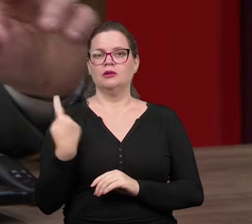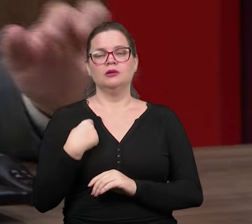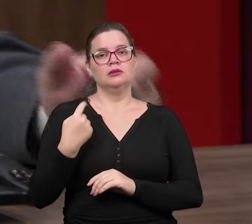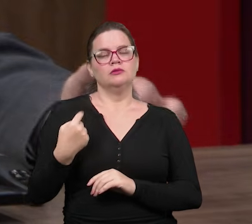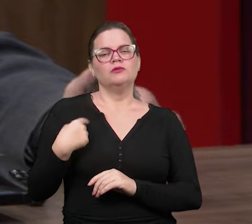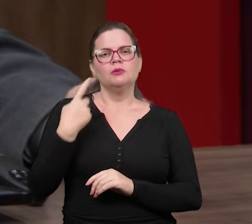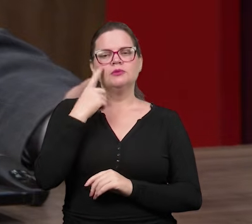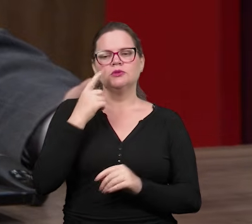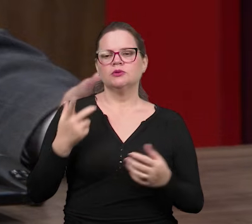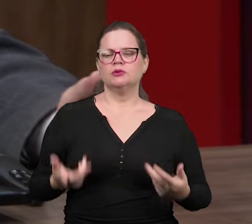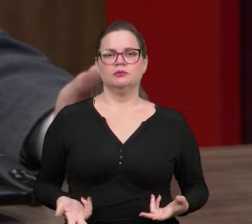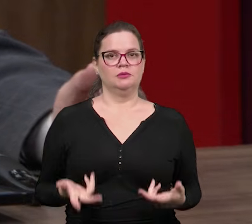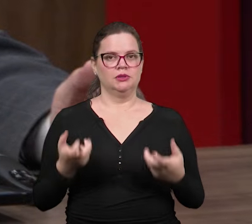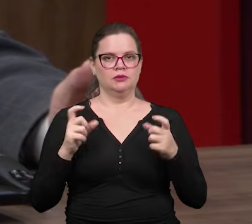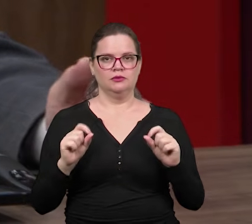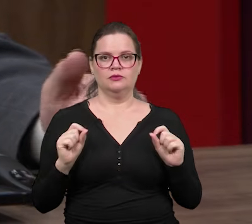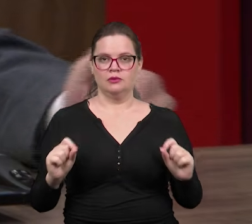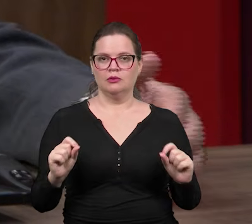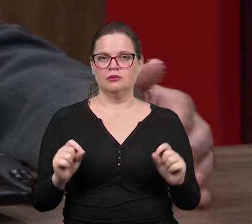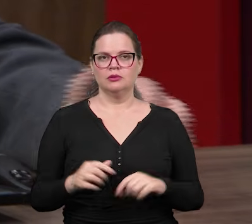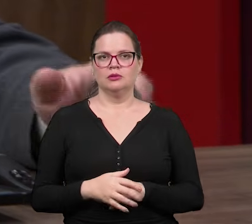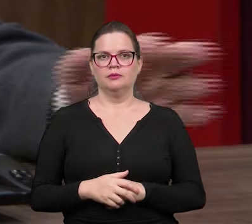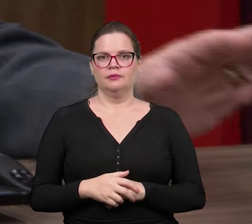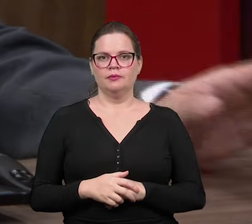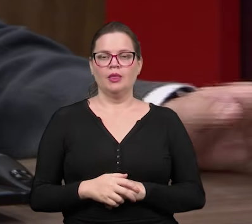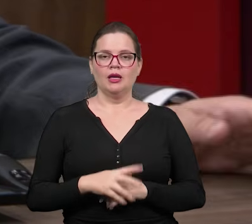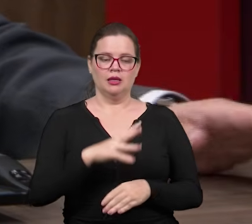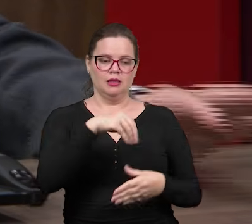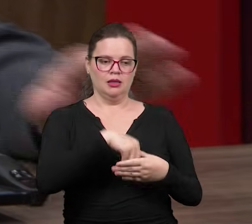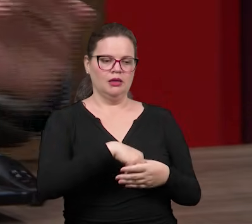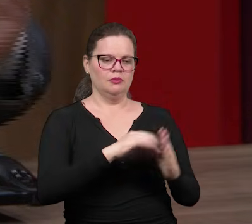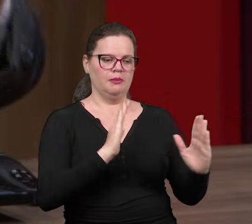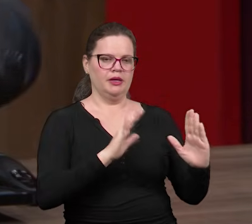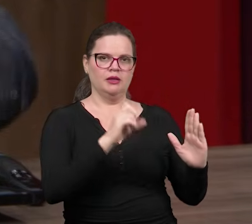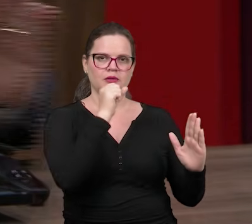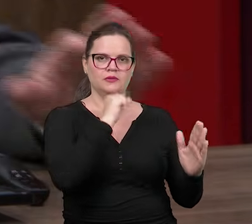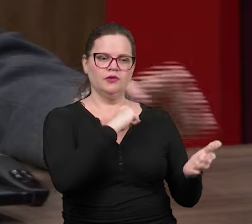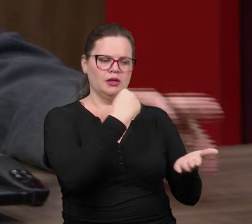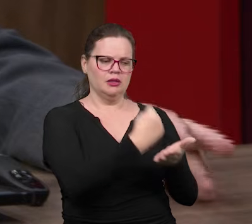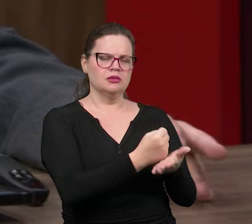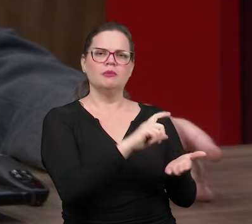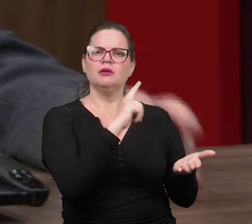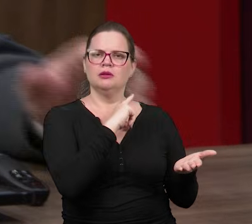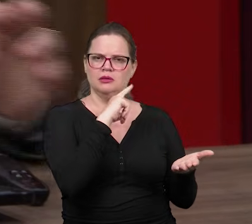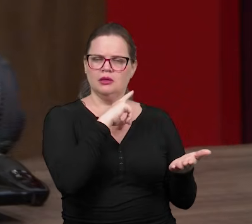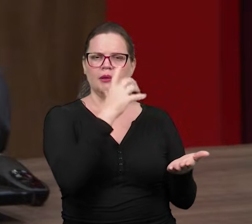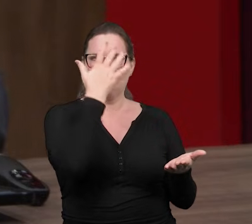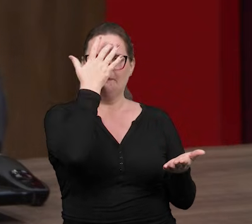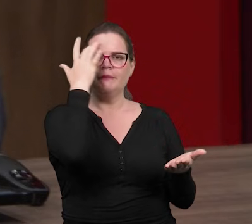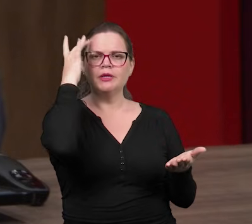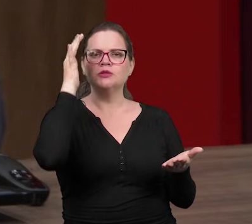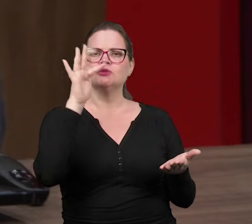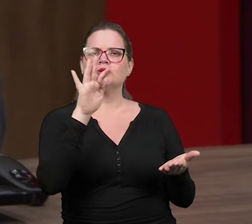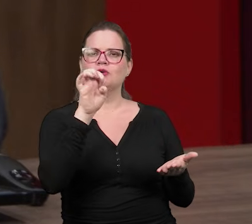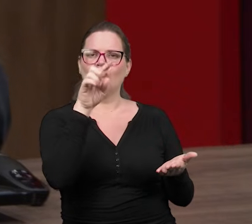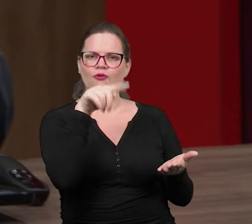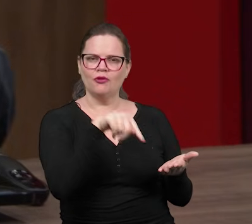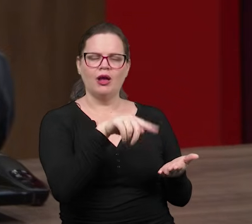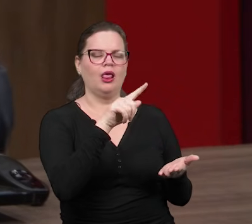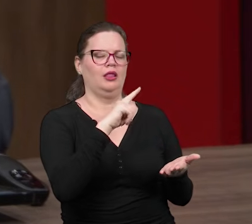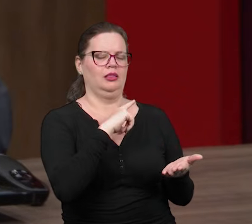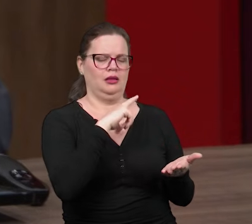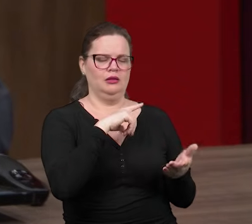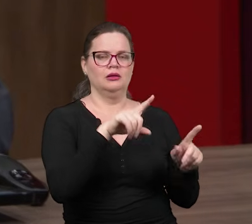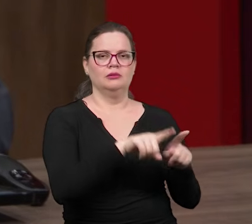fé de forma imputada no Velho Testamento, está lá nos heróis da fé. Nós vamos ver a manifestação da fé